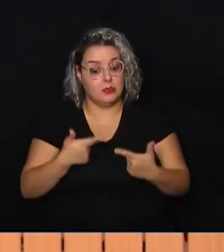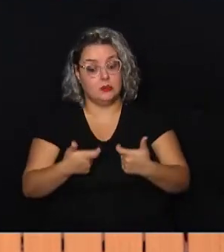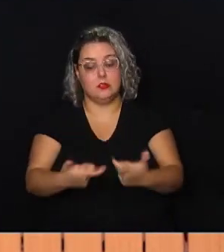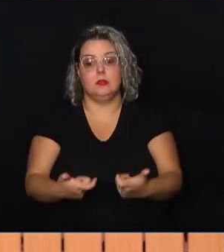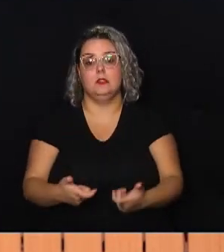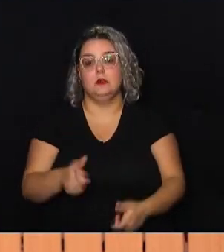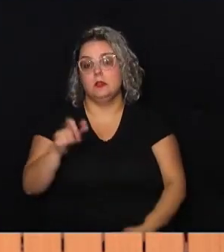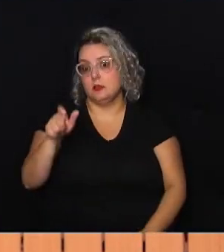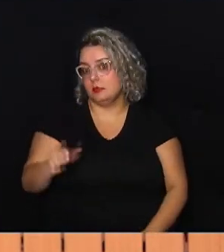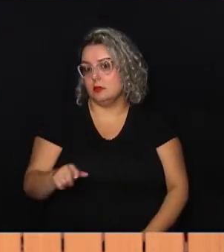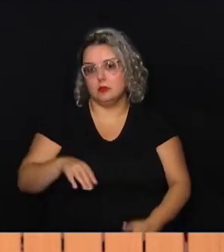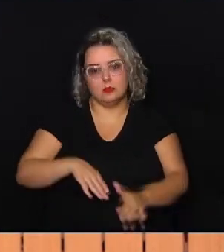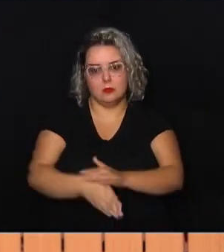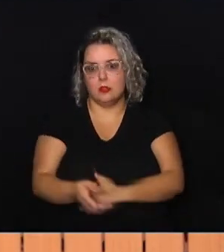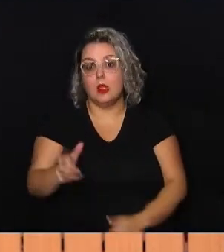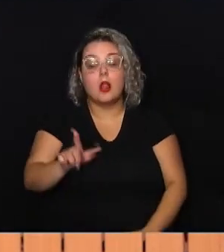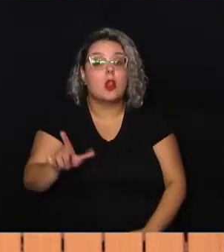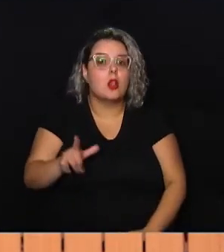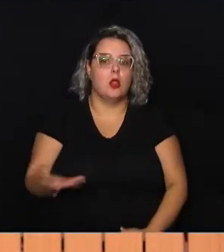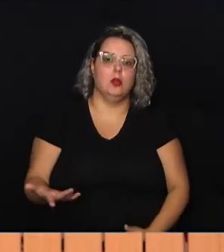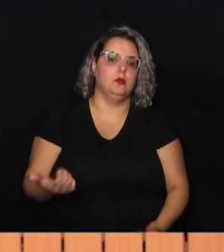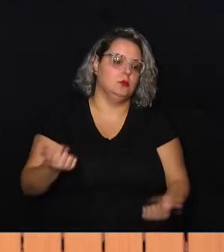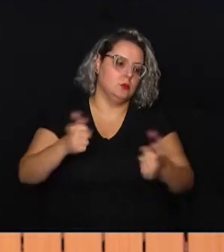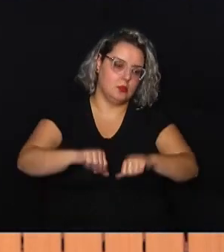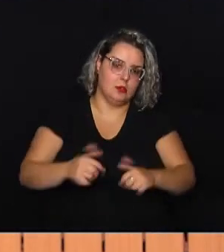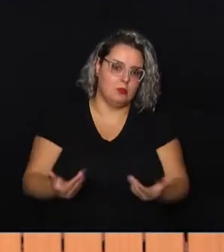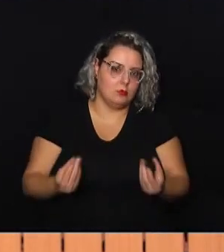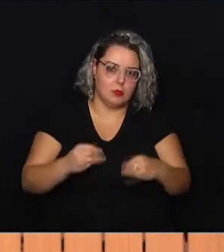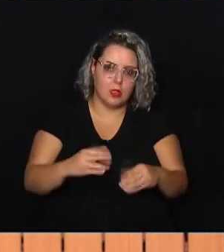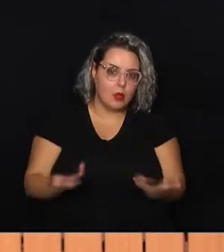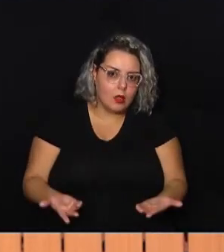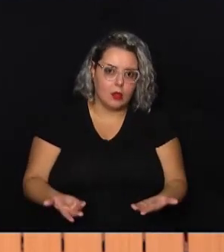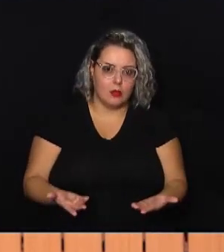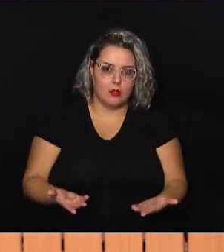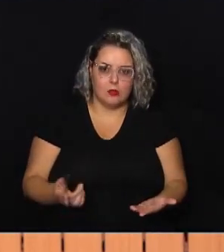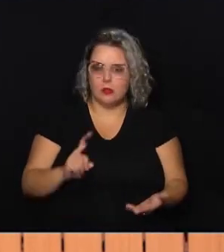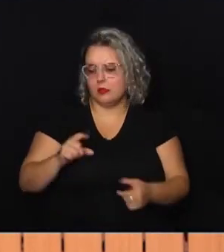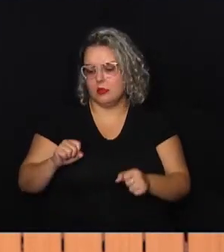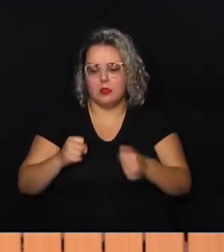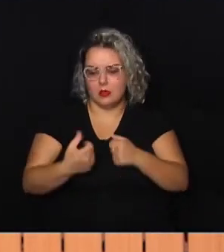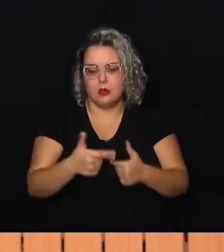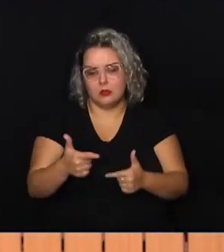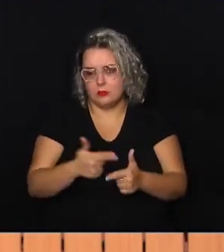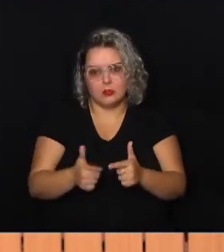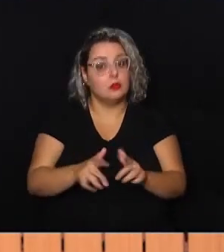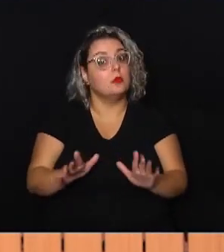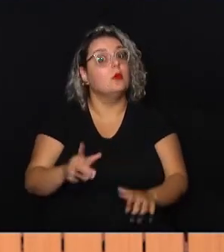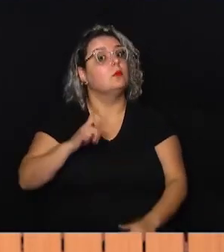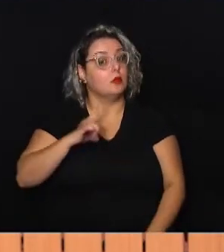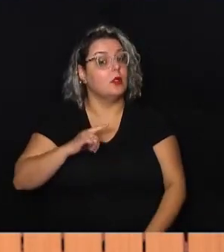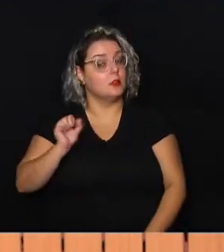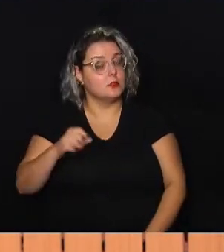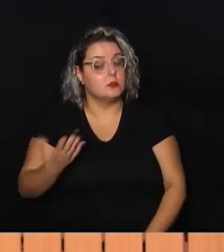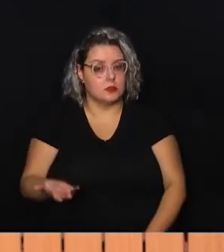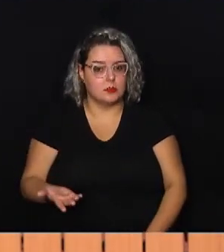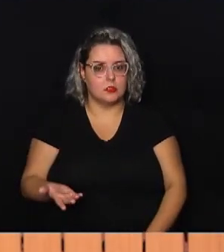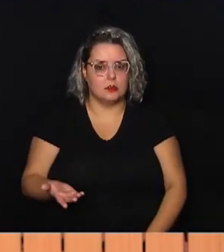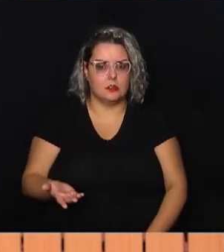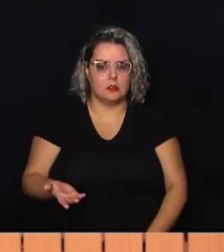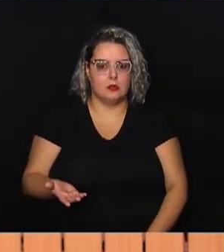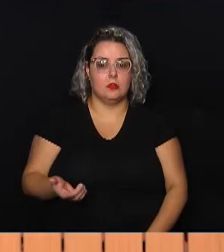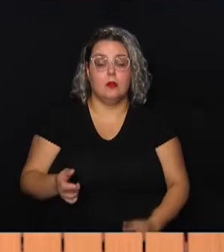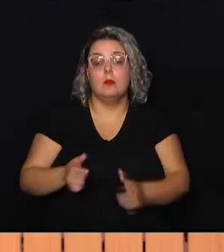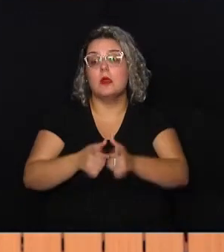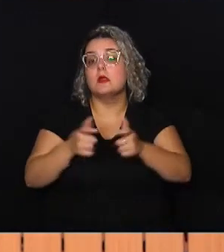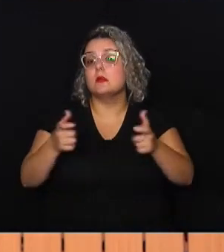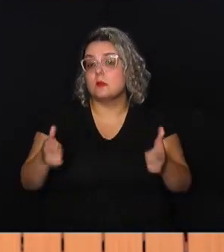está acostumada com isso é óbvio que é pior. Então, longe de querer defender, falar que não tem problema. Só que a